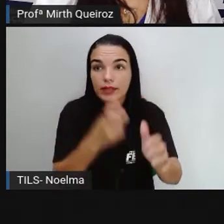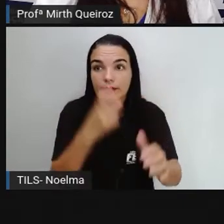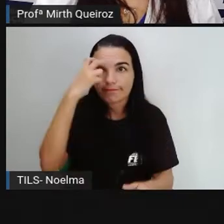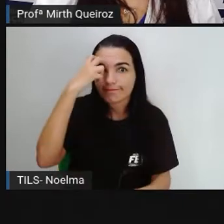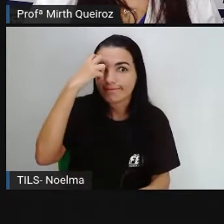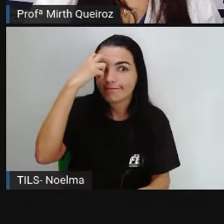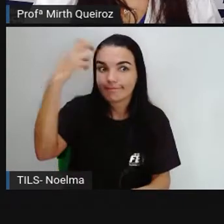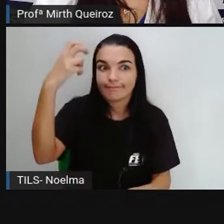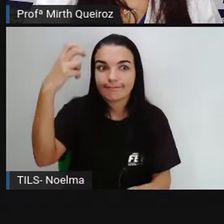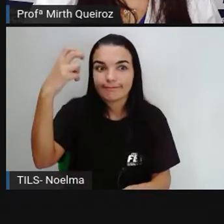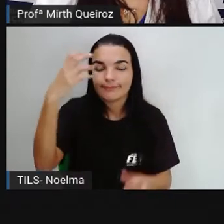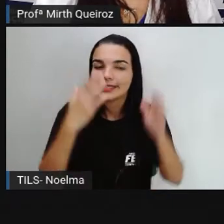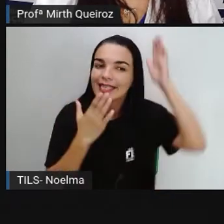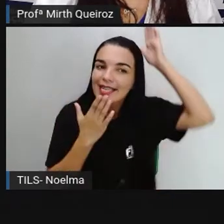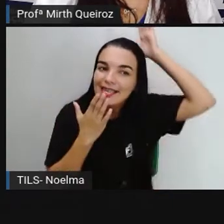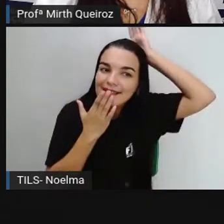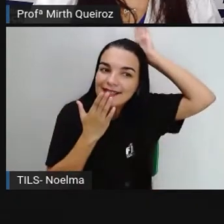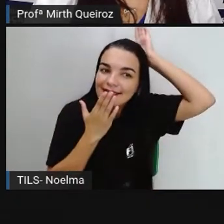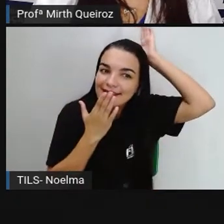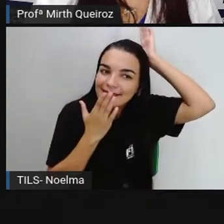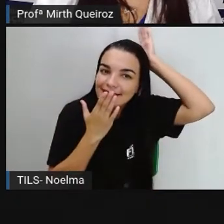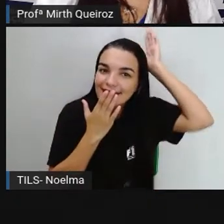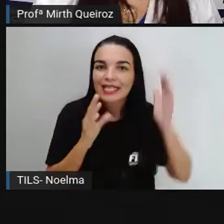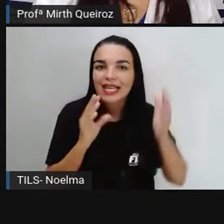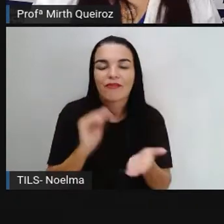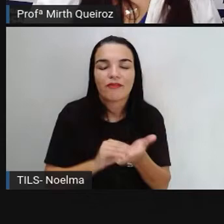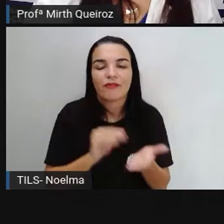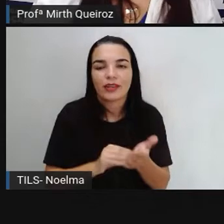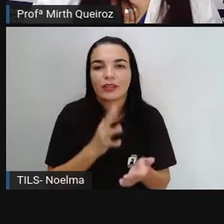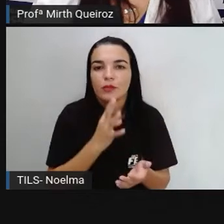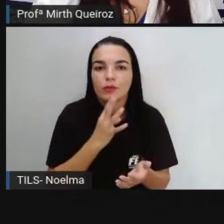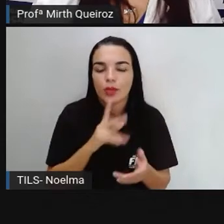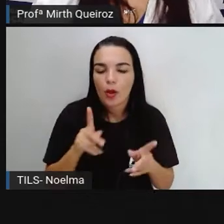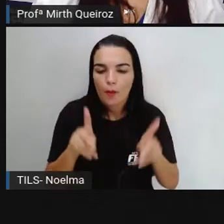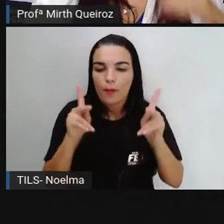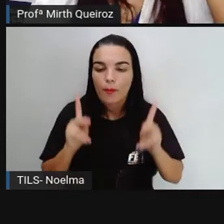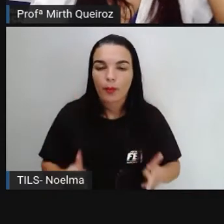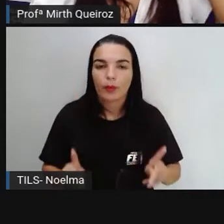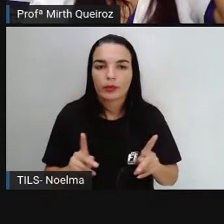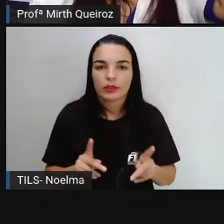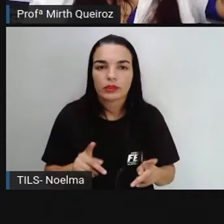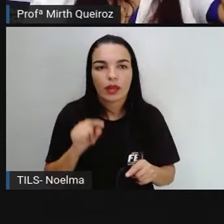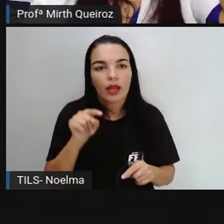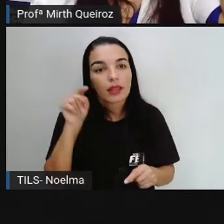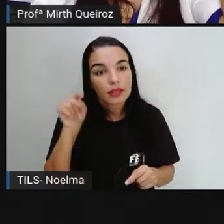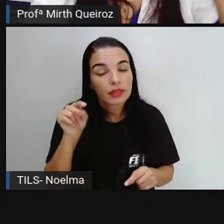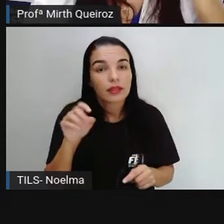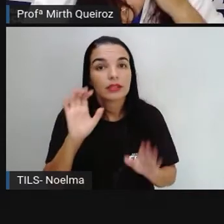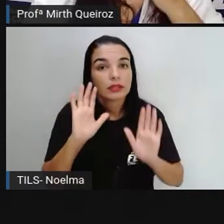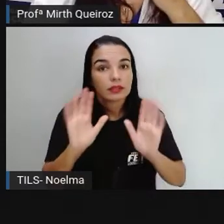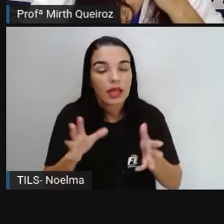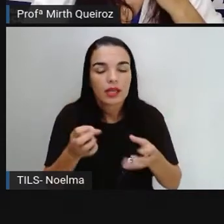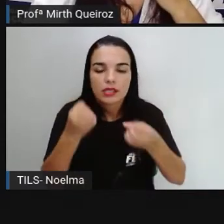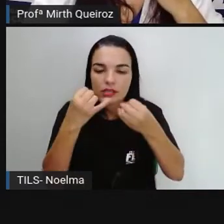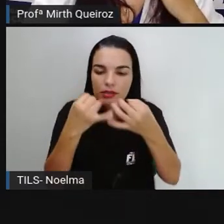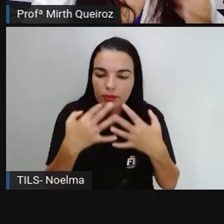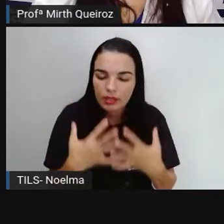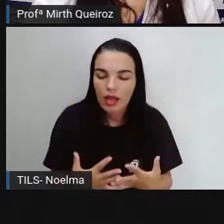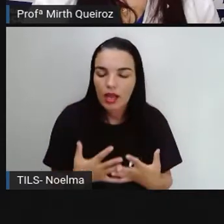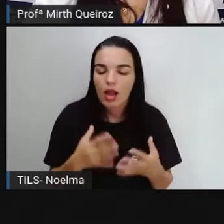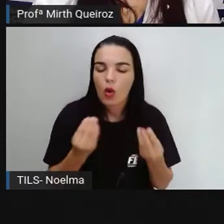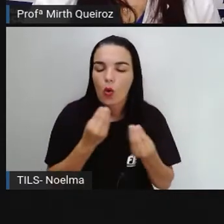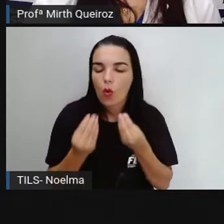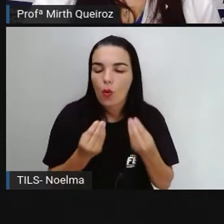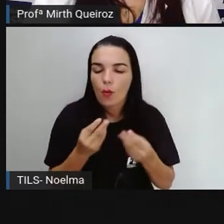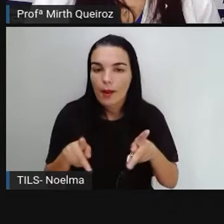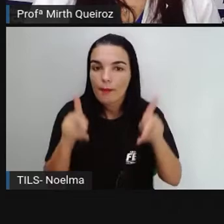intelectuais indígenas combatem a falta de conhecimento sobre os seus povos. E é justamente sobre isso, né? A gente falar sobre as